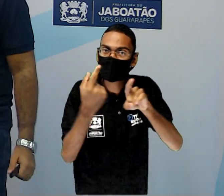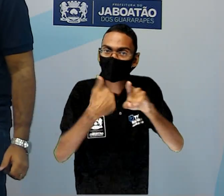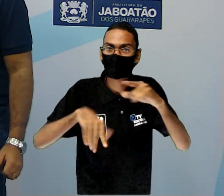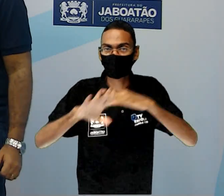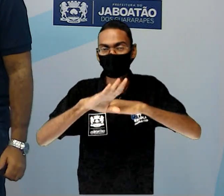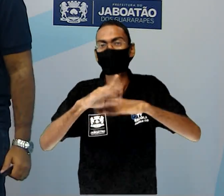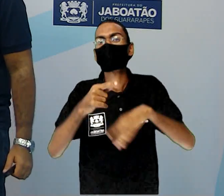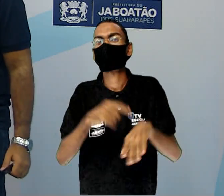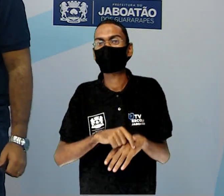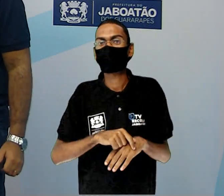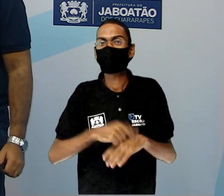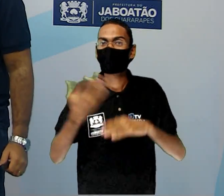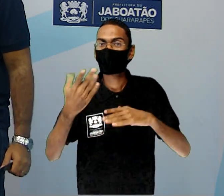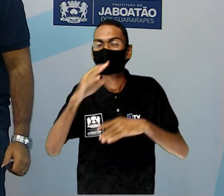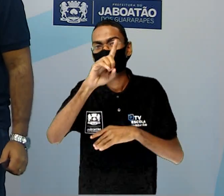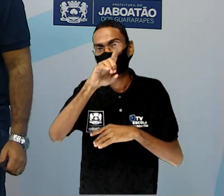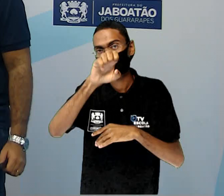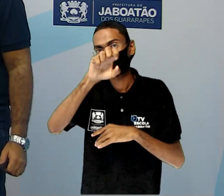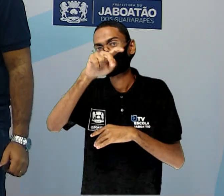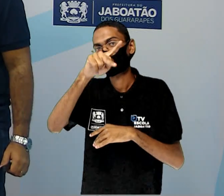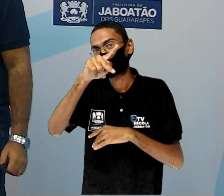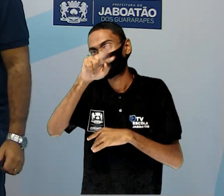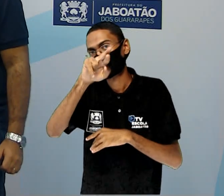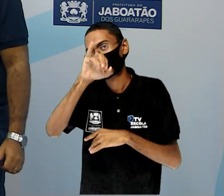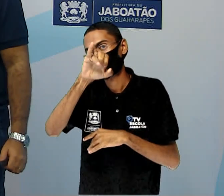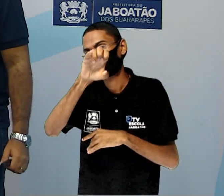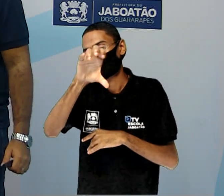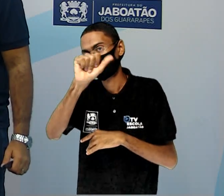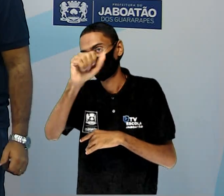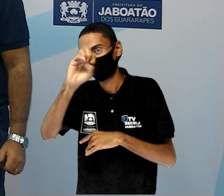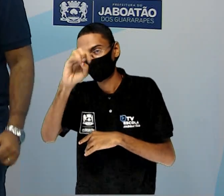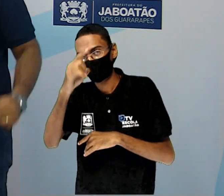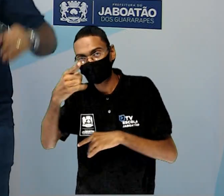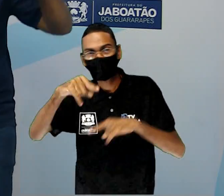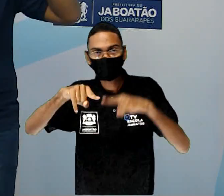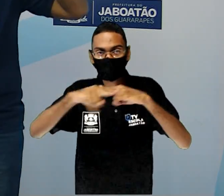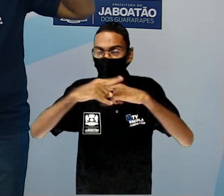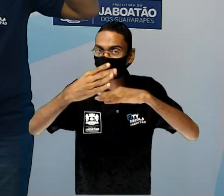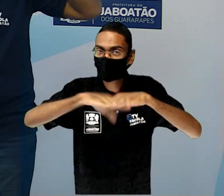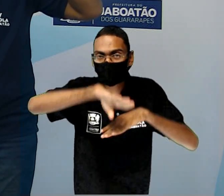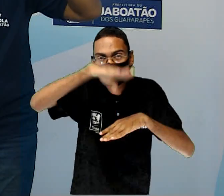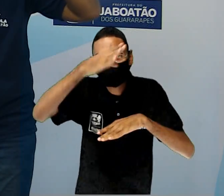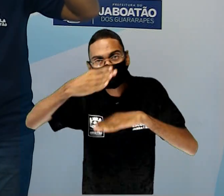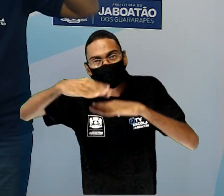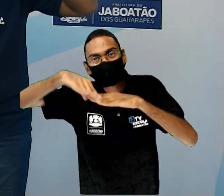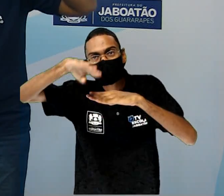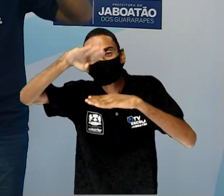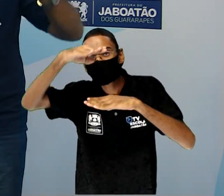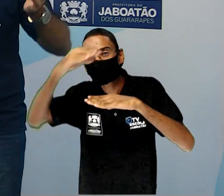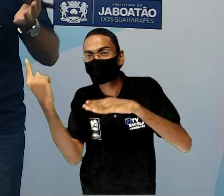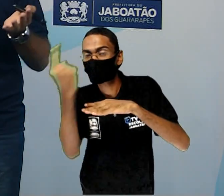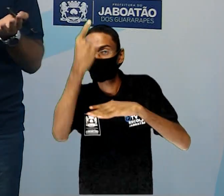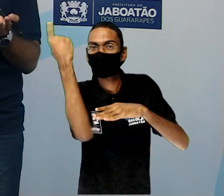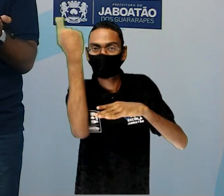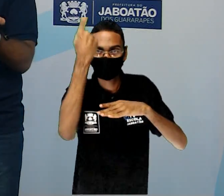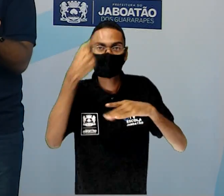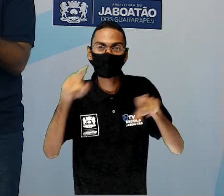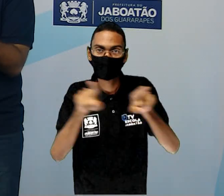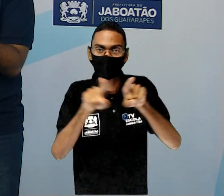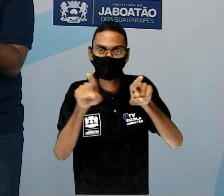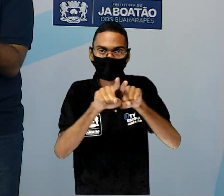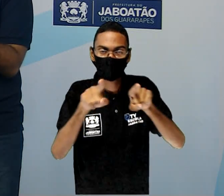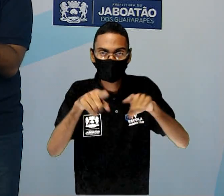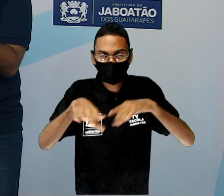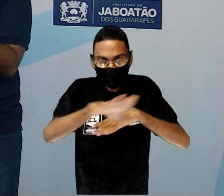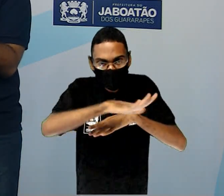a área mais baixa do que a área ao entorno. Então eu pego duas áreas altas, a área